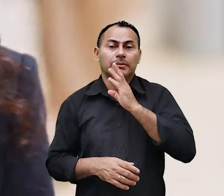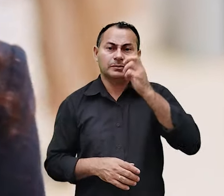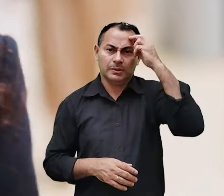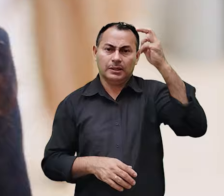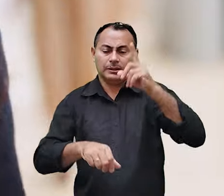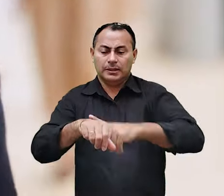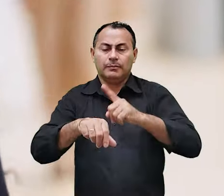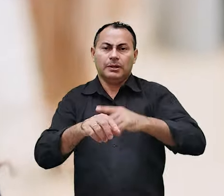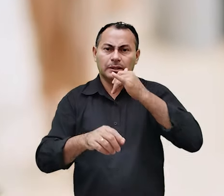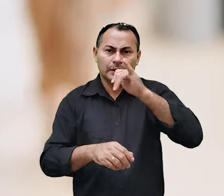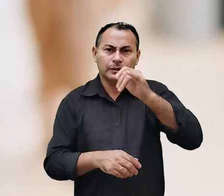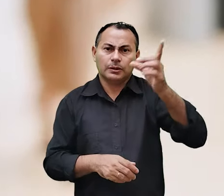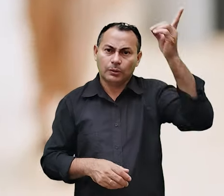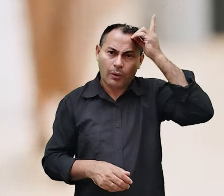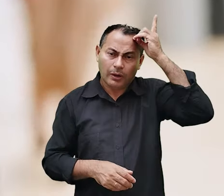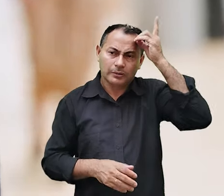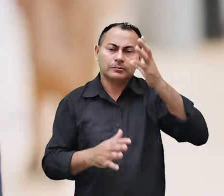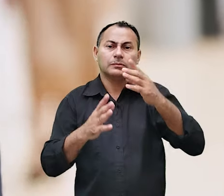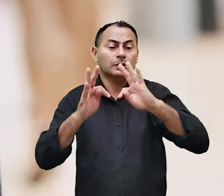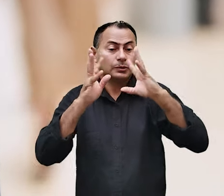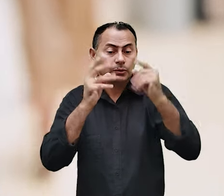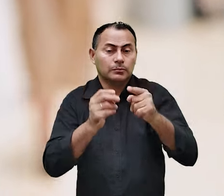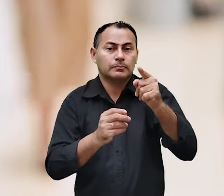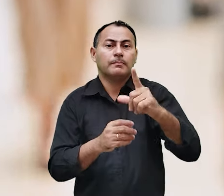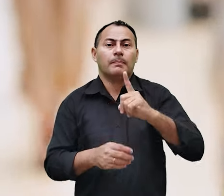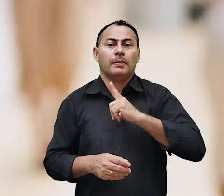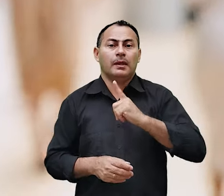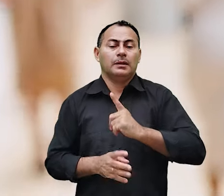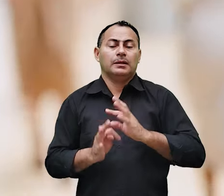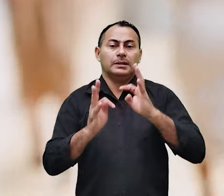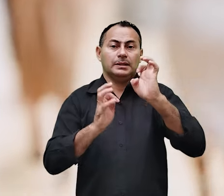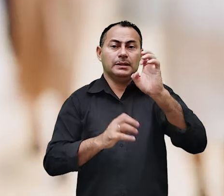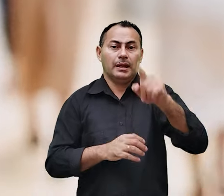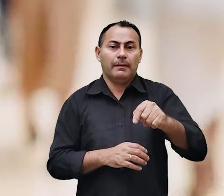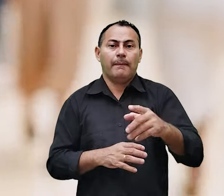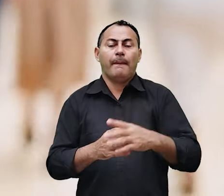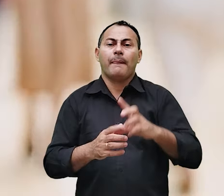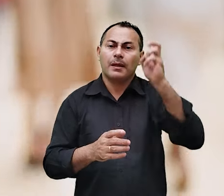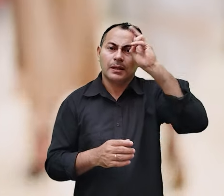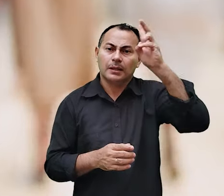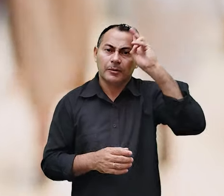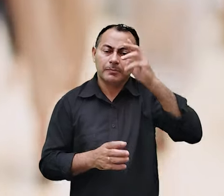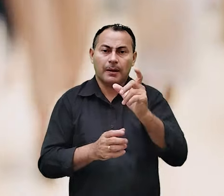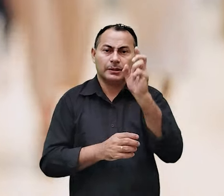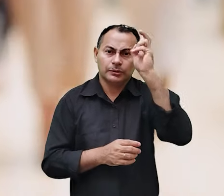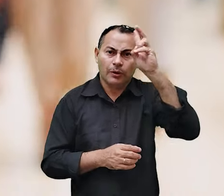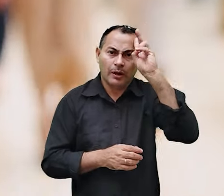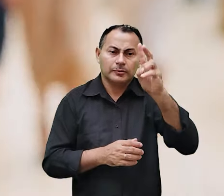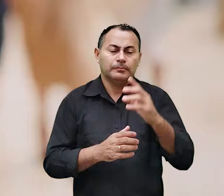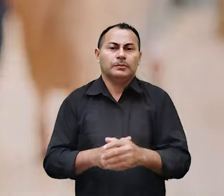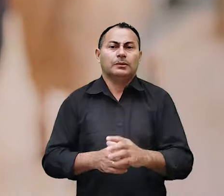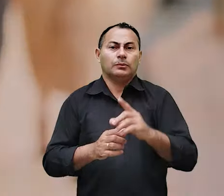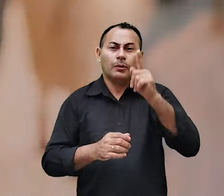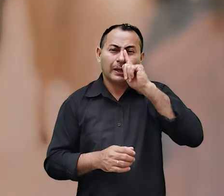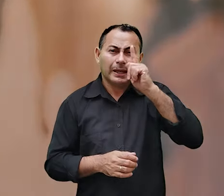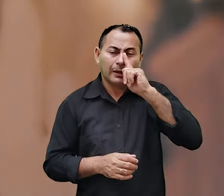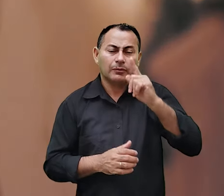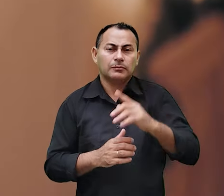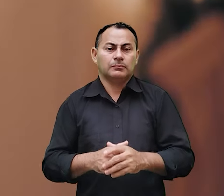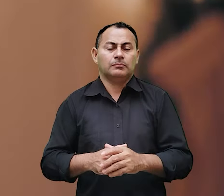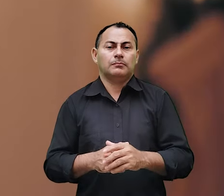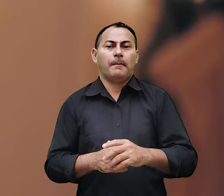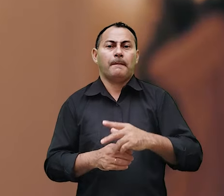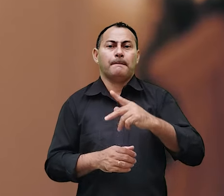também seus talentos, tempo, energia, dons, enfim, tudo que você tem e é. Lembre-se que a parábola